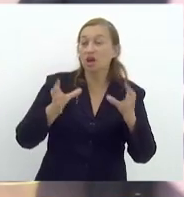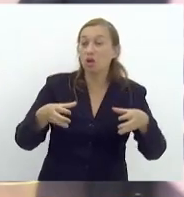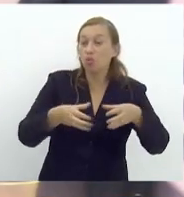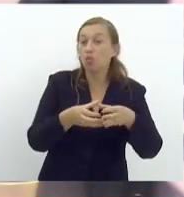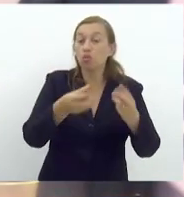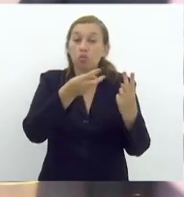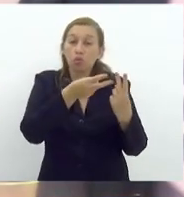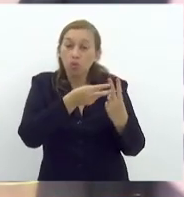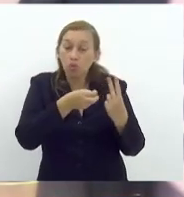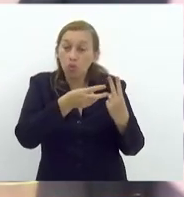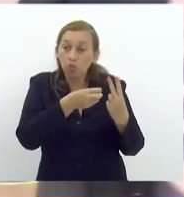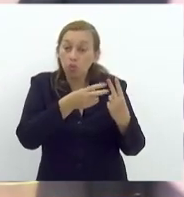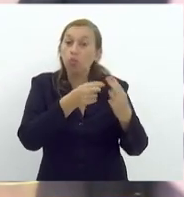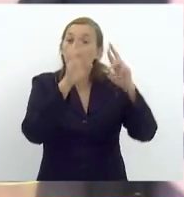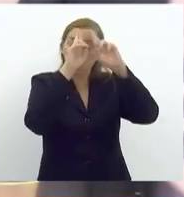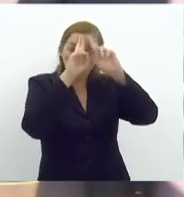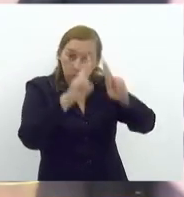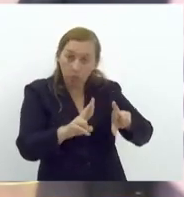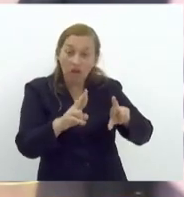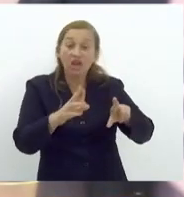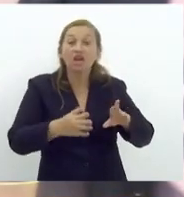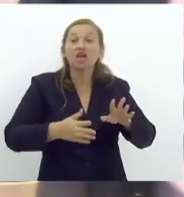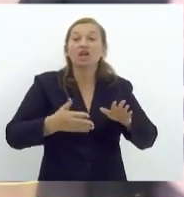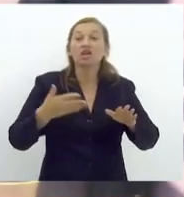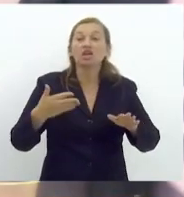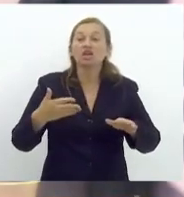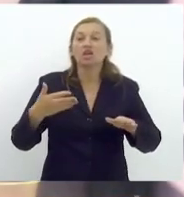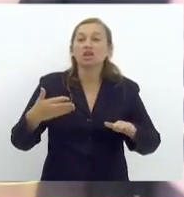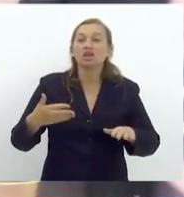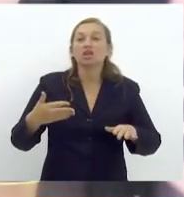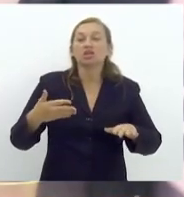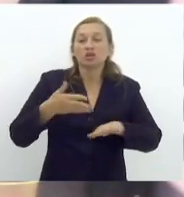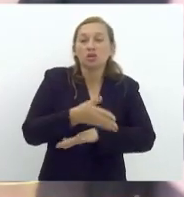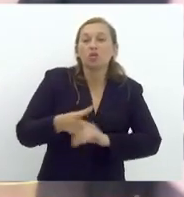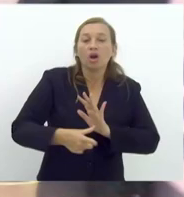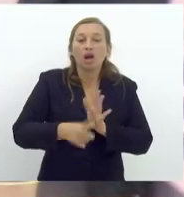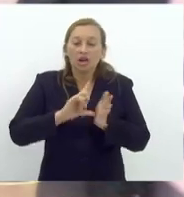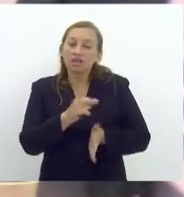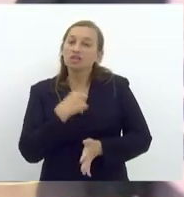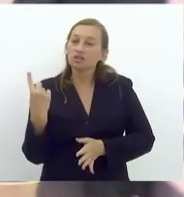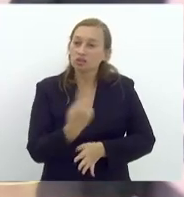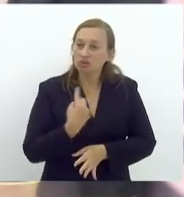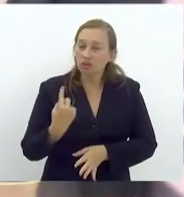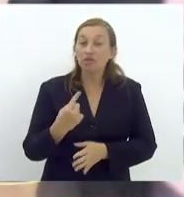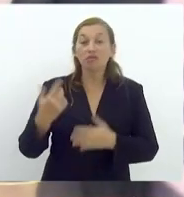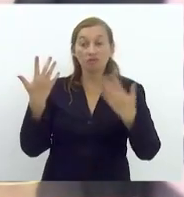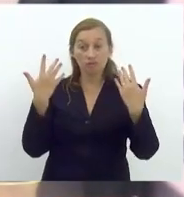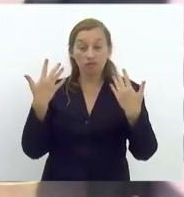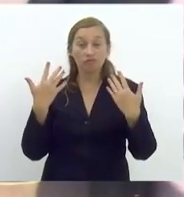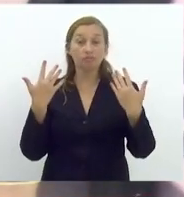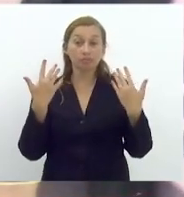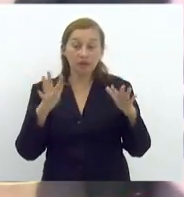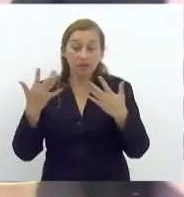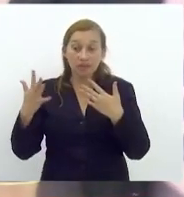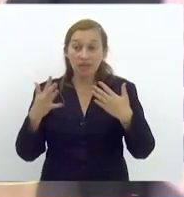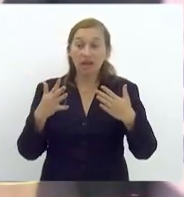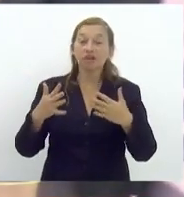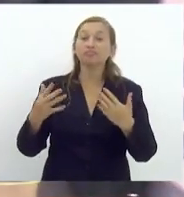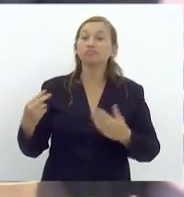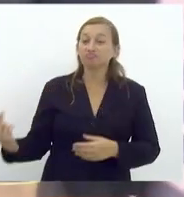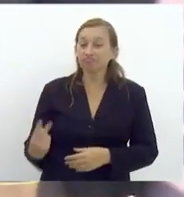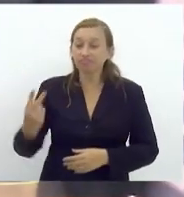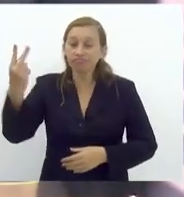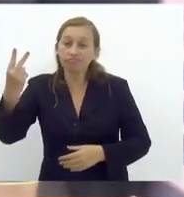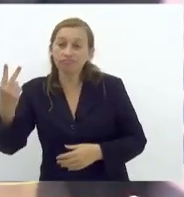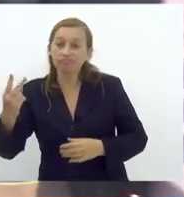respeitar vamos saber quem chegou aqui antes de nós vamos valorizar que o Hip Hop é assim a expressão